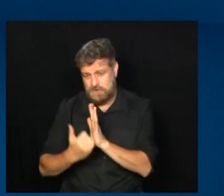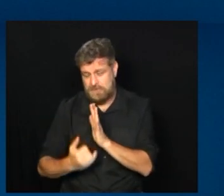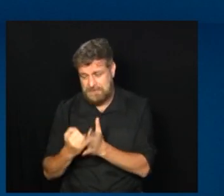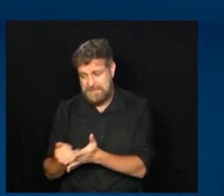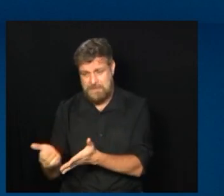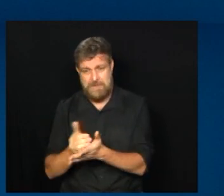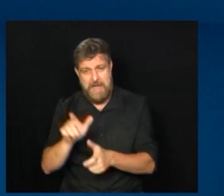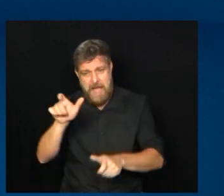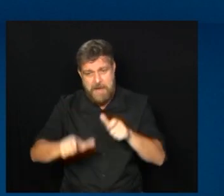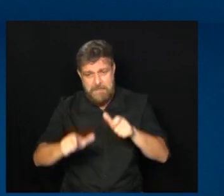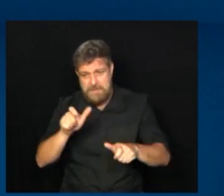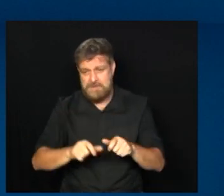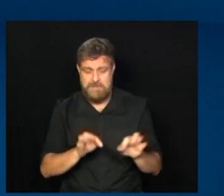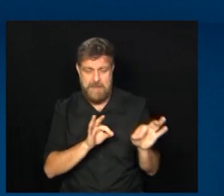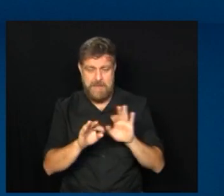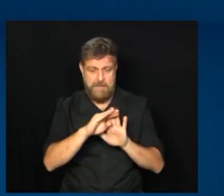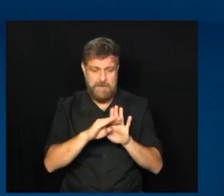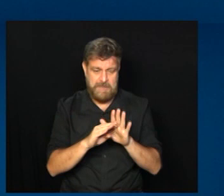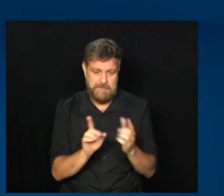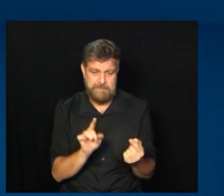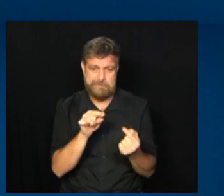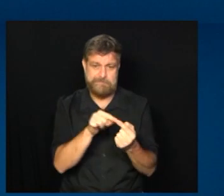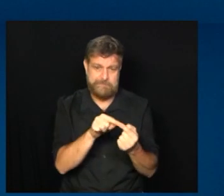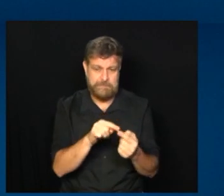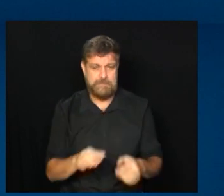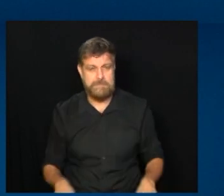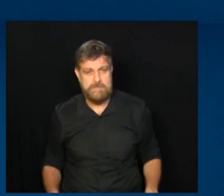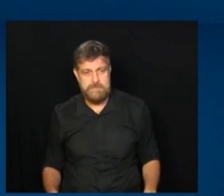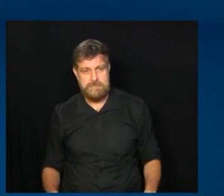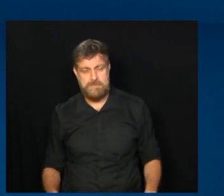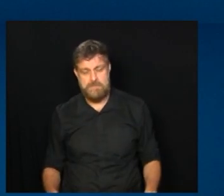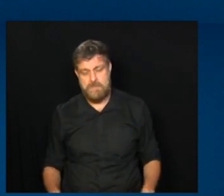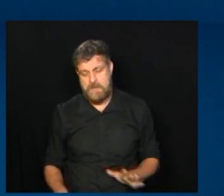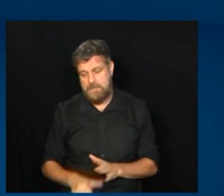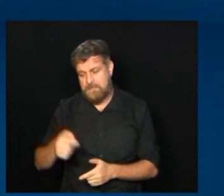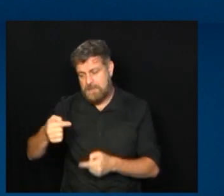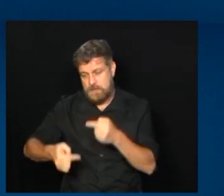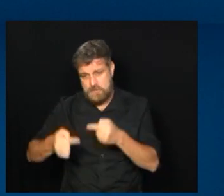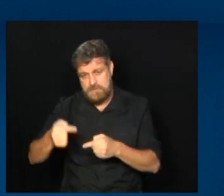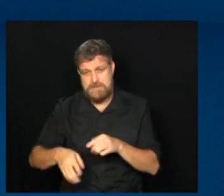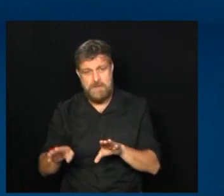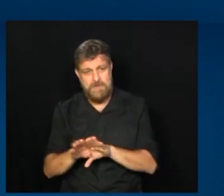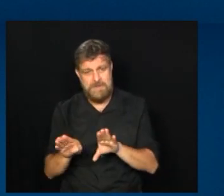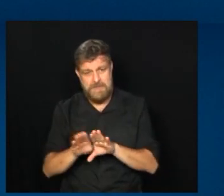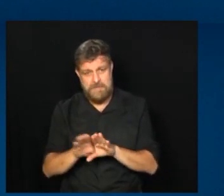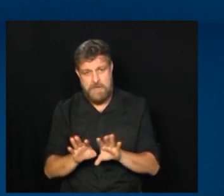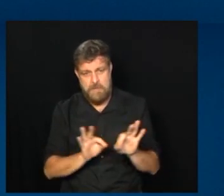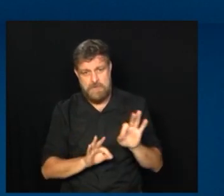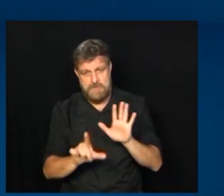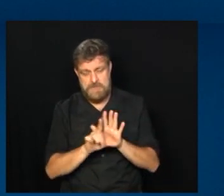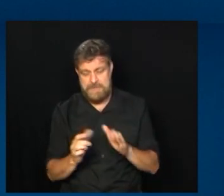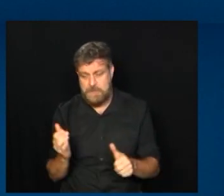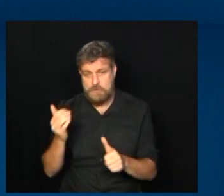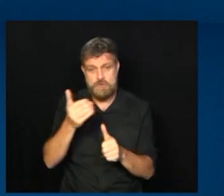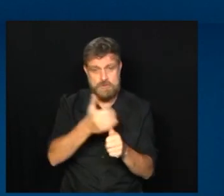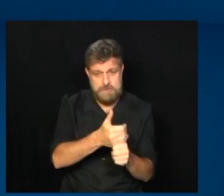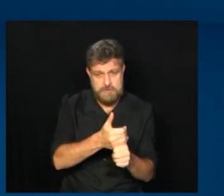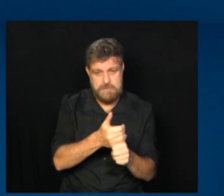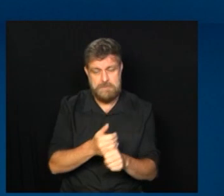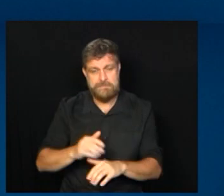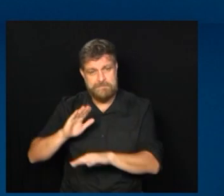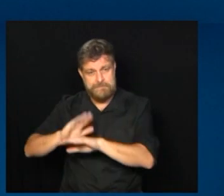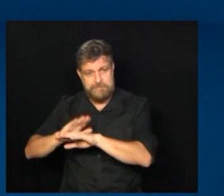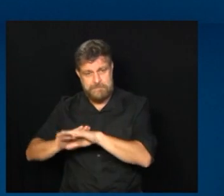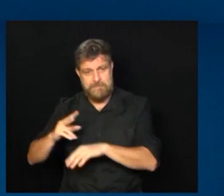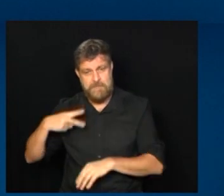os beneficiados pelo programa ou selo. Em primeira discussão, será discutido o substitutivo total ao projeto de